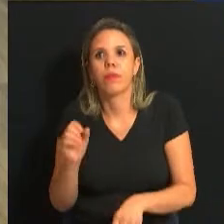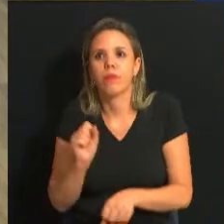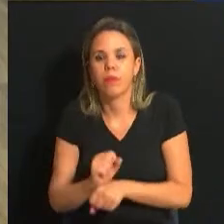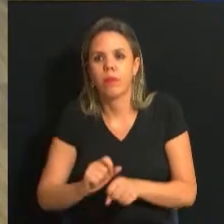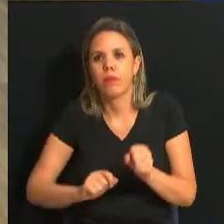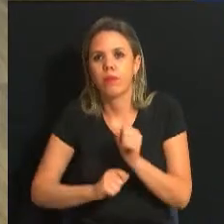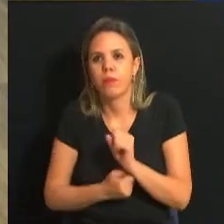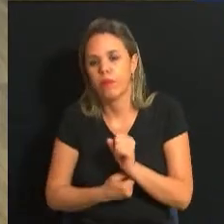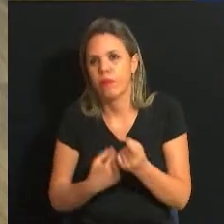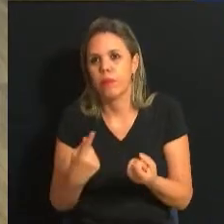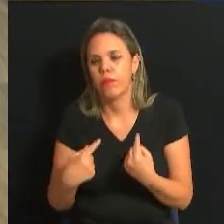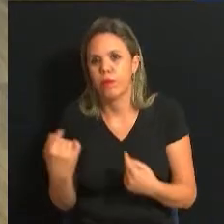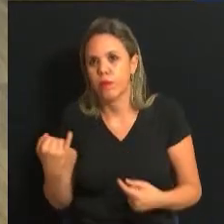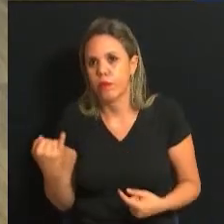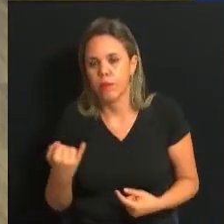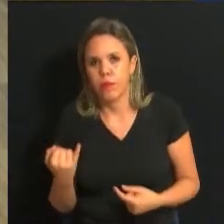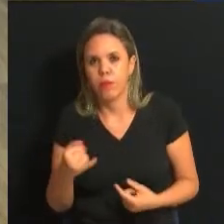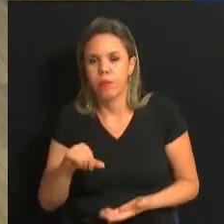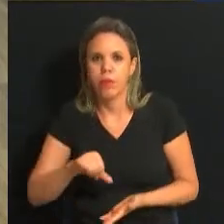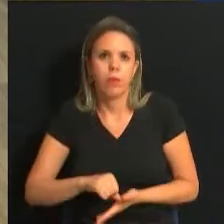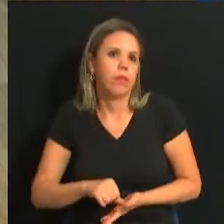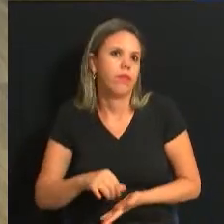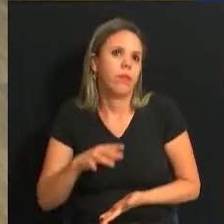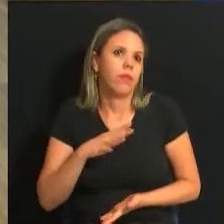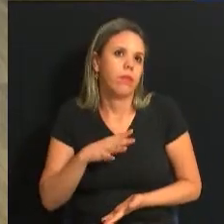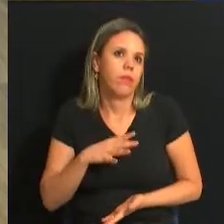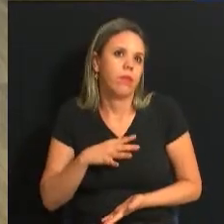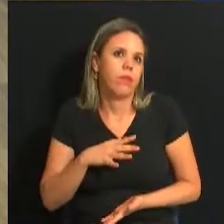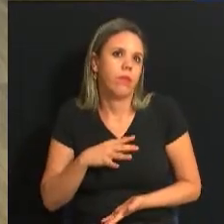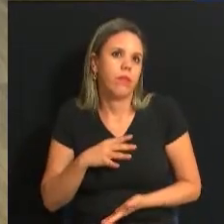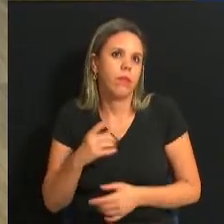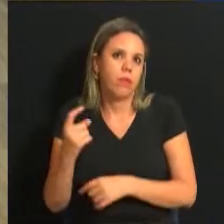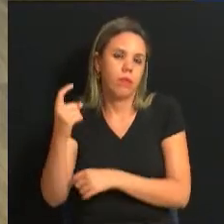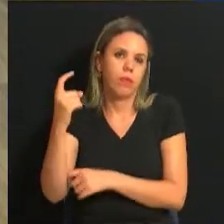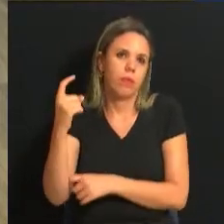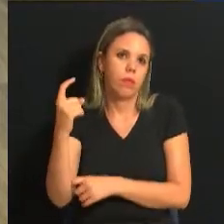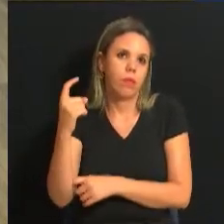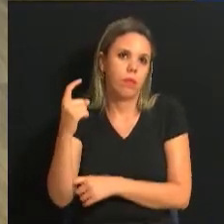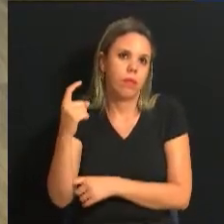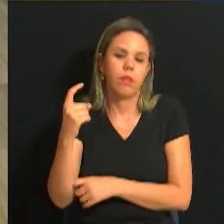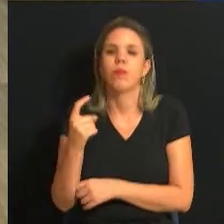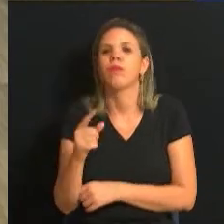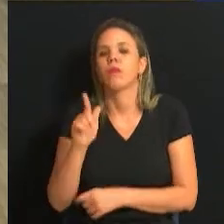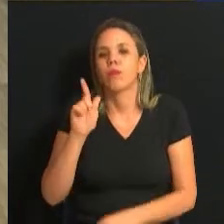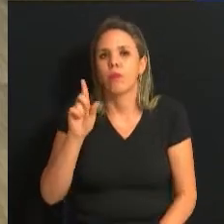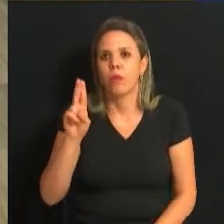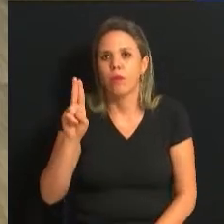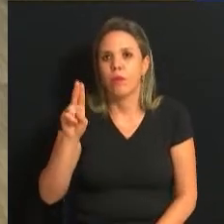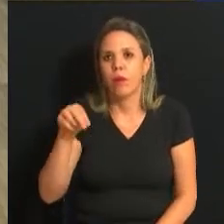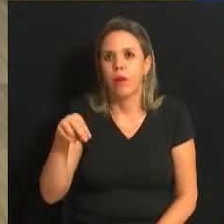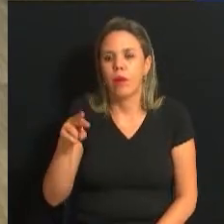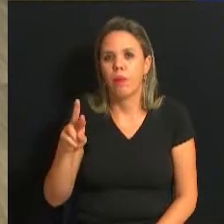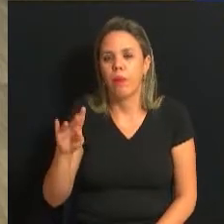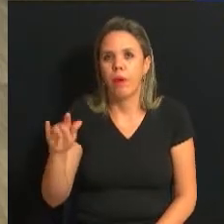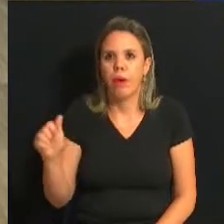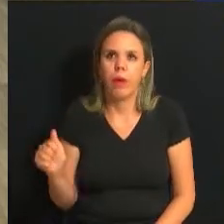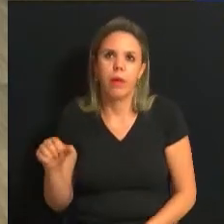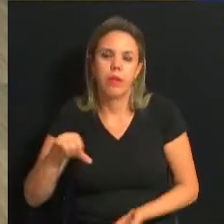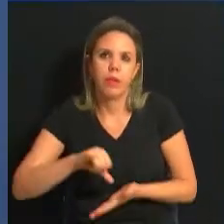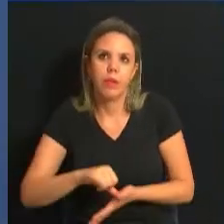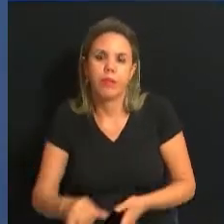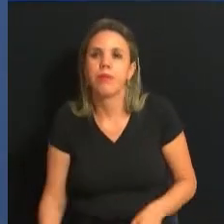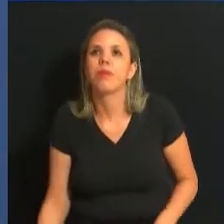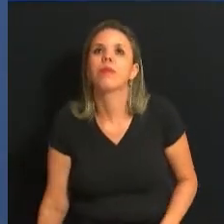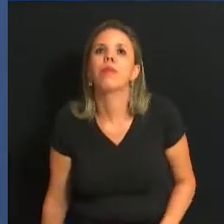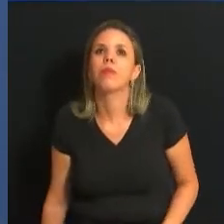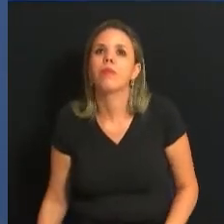vias importantes no centro da cidade, no Cambuí e também no Guanabara. Quando a gente fala do centro da cidade, é a